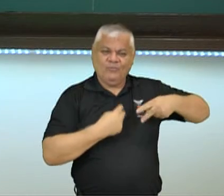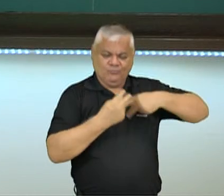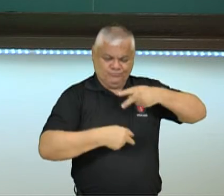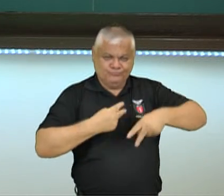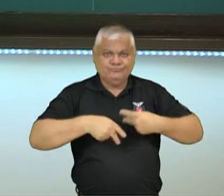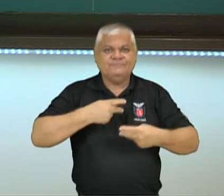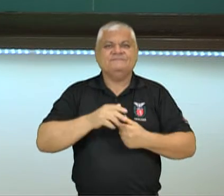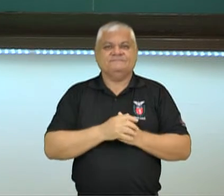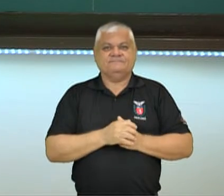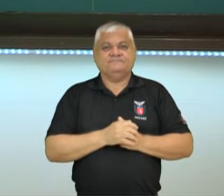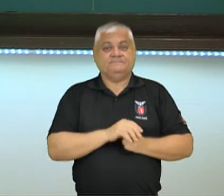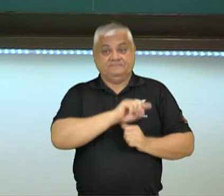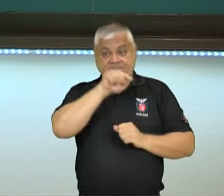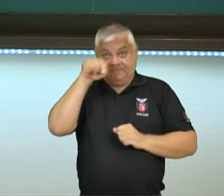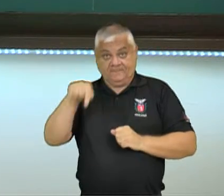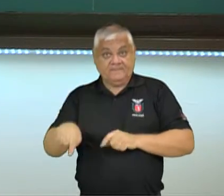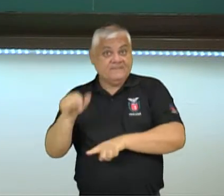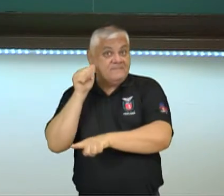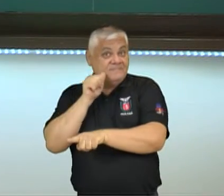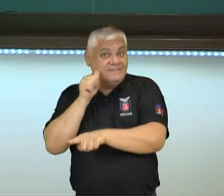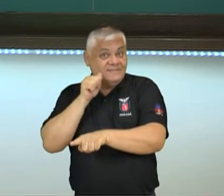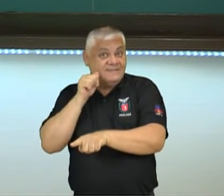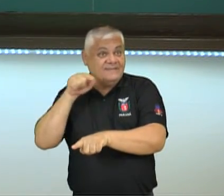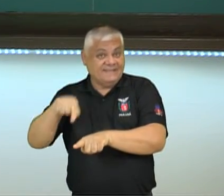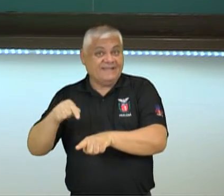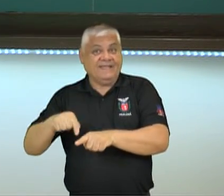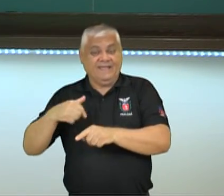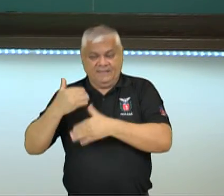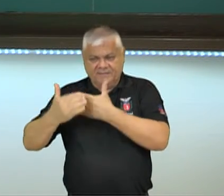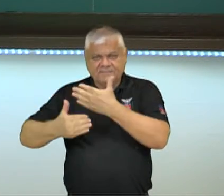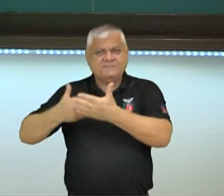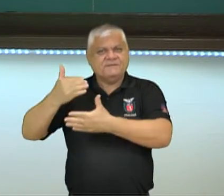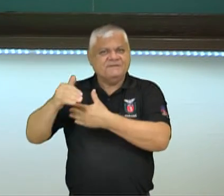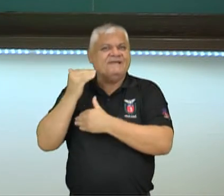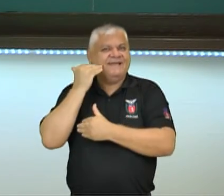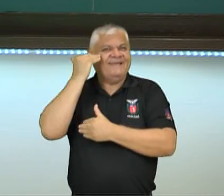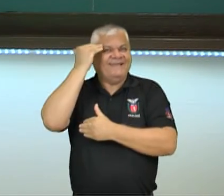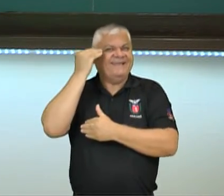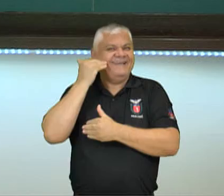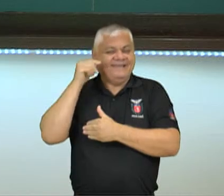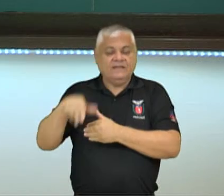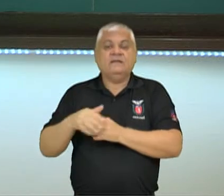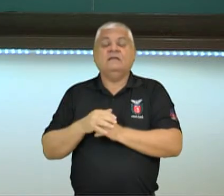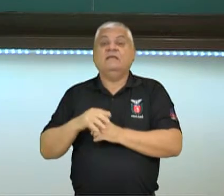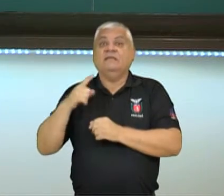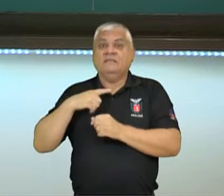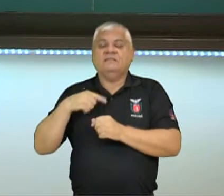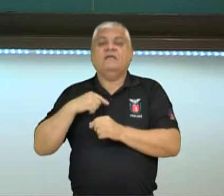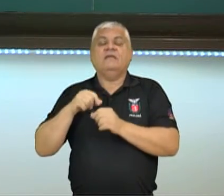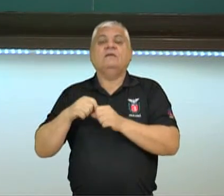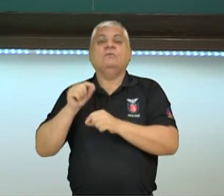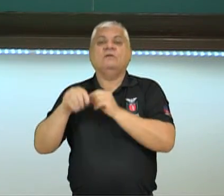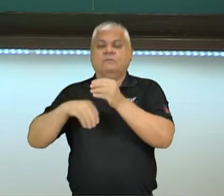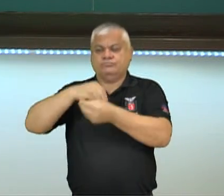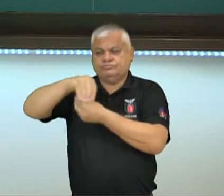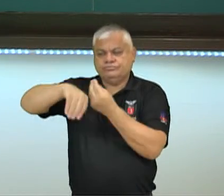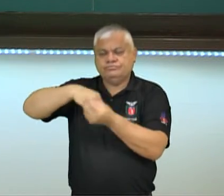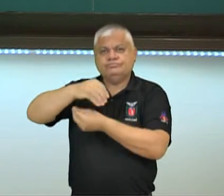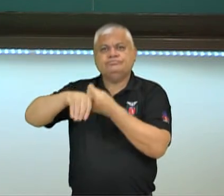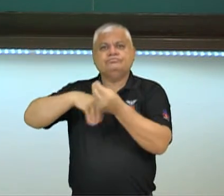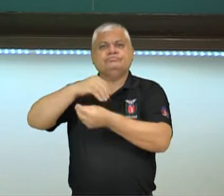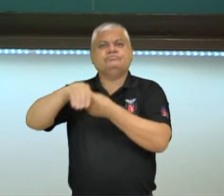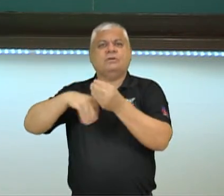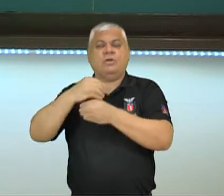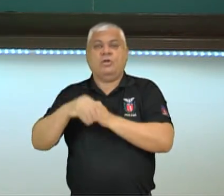testosterona. Já nas meninas, durante aí a puberdade, há um aumento na produção